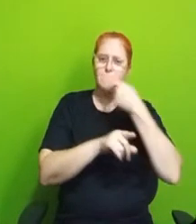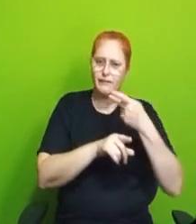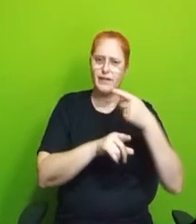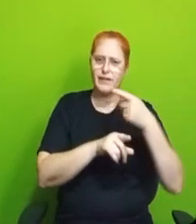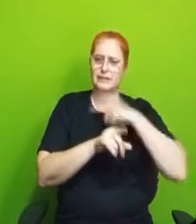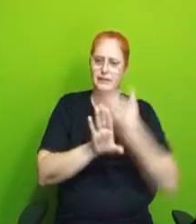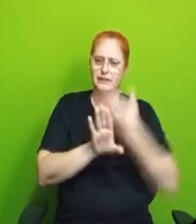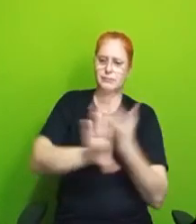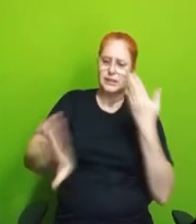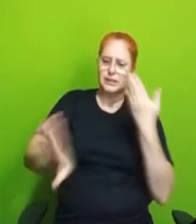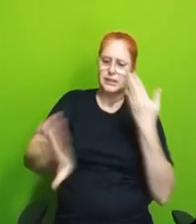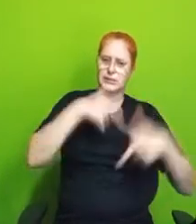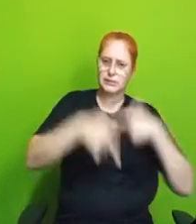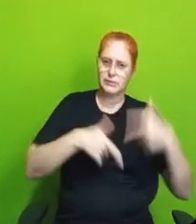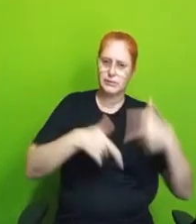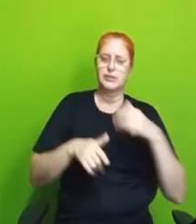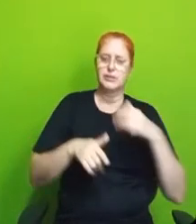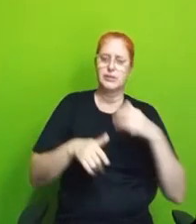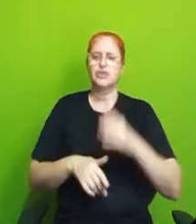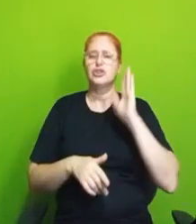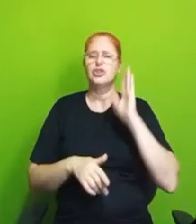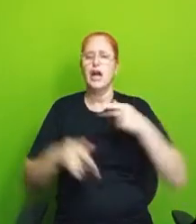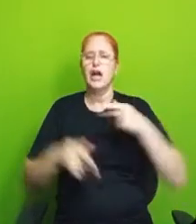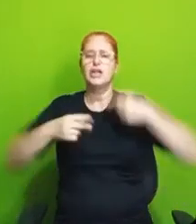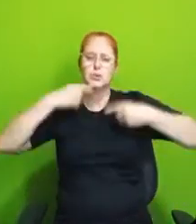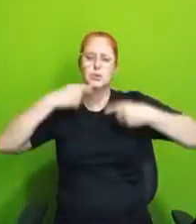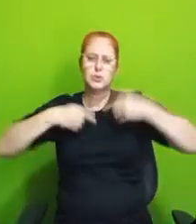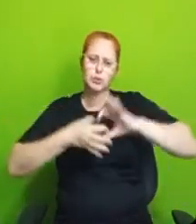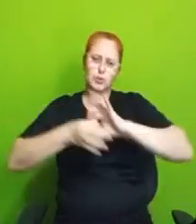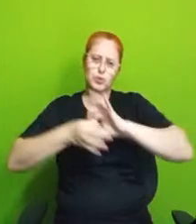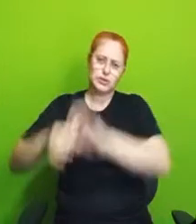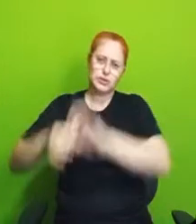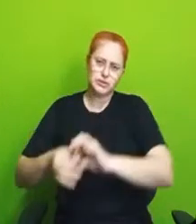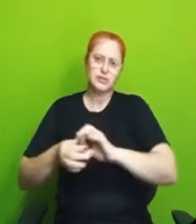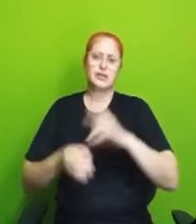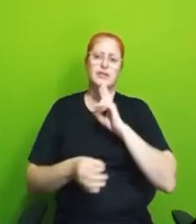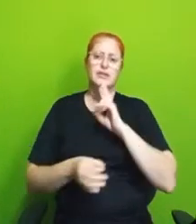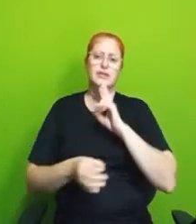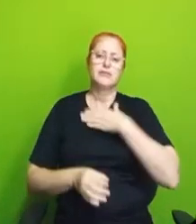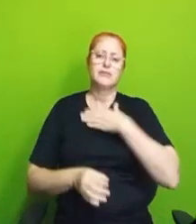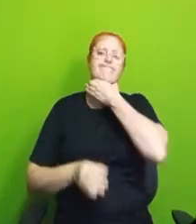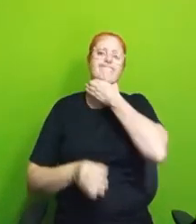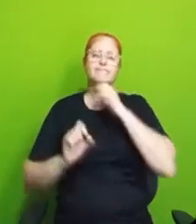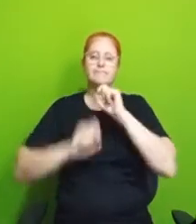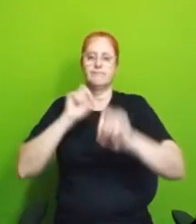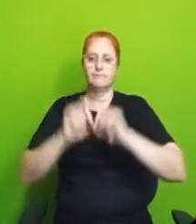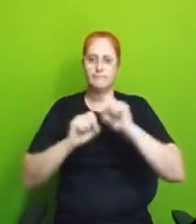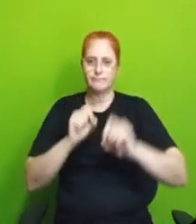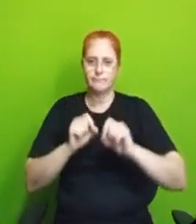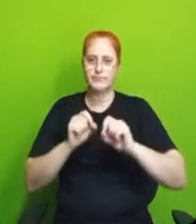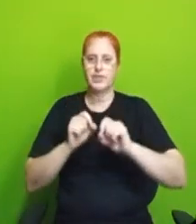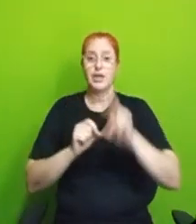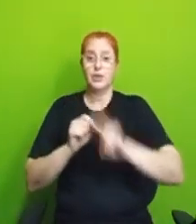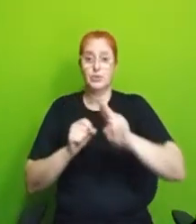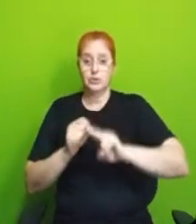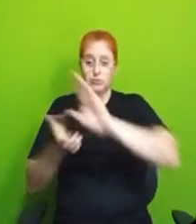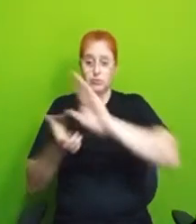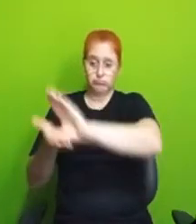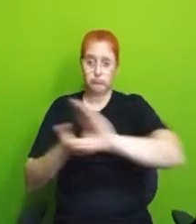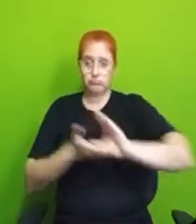especialmente, como a gente já discutiu aqui, em contextos como esse, em que as respostas à crise se faz usurpando fundo público e com ele nosso tempo, que é